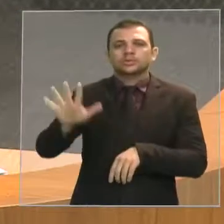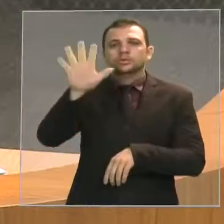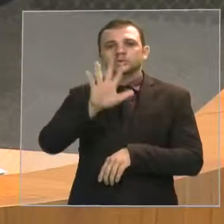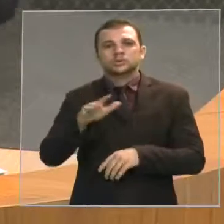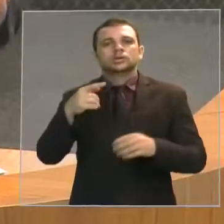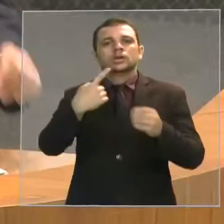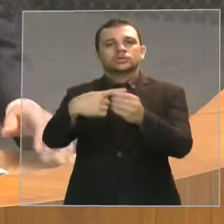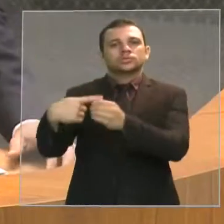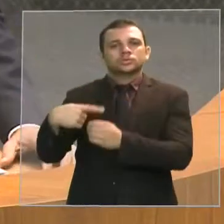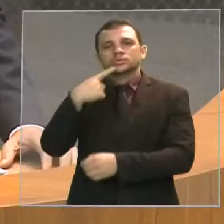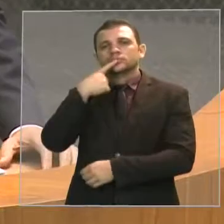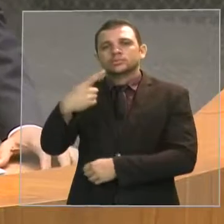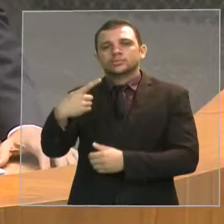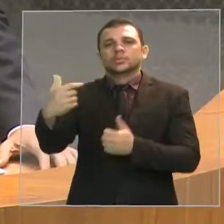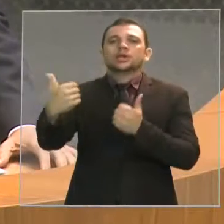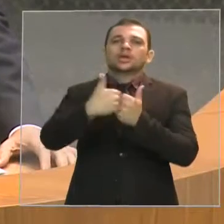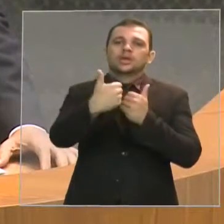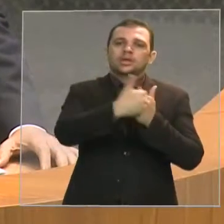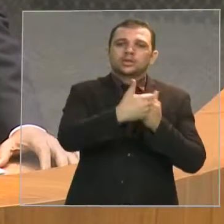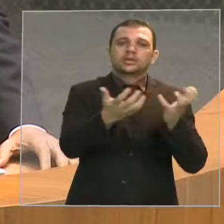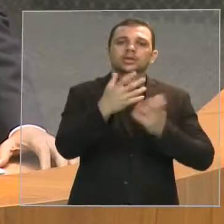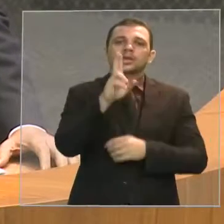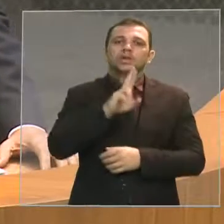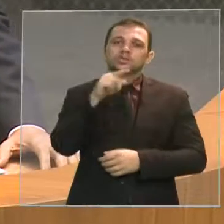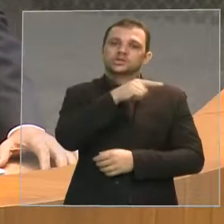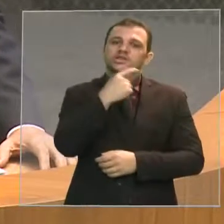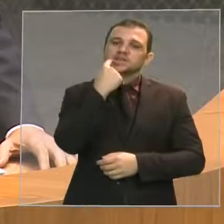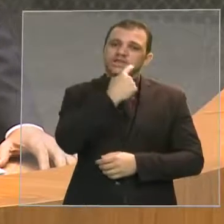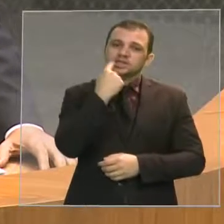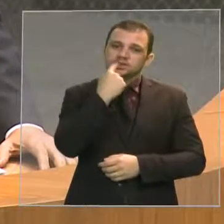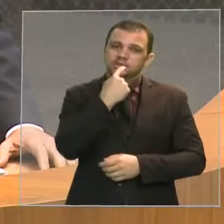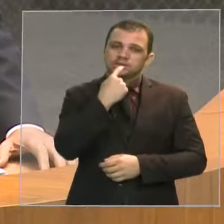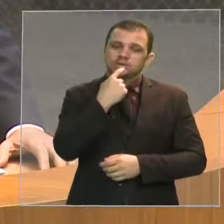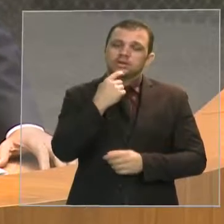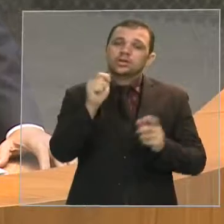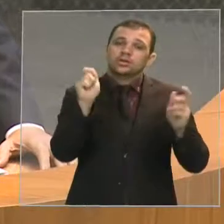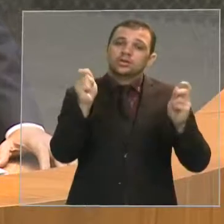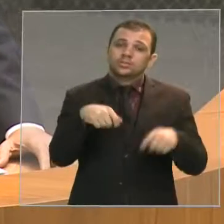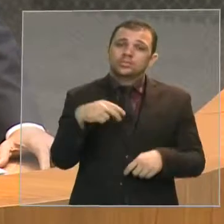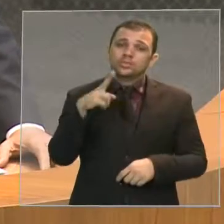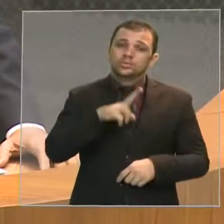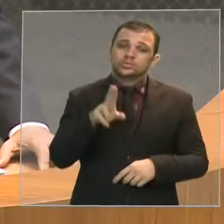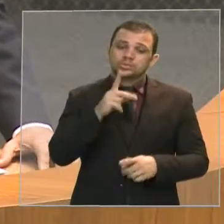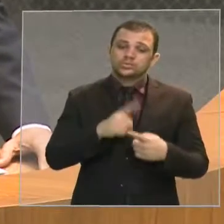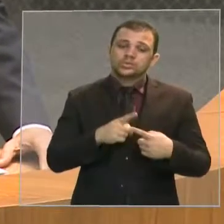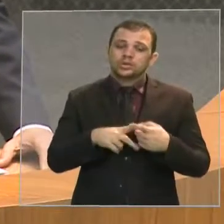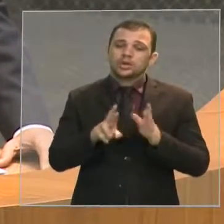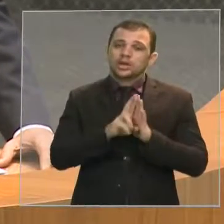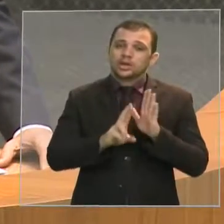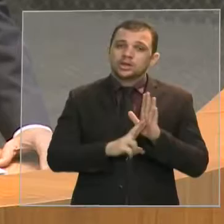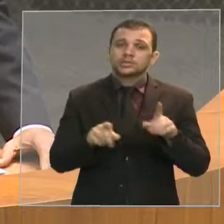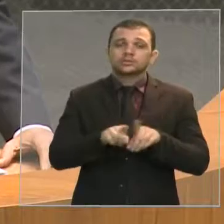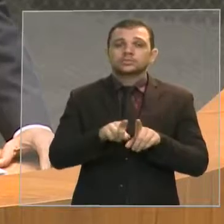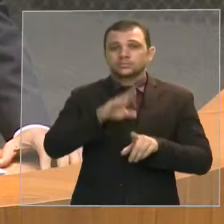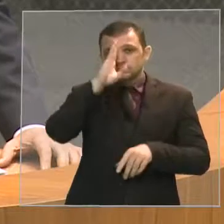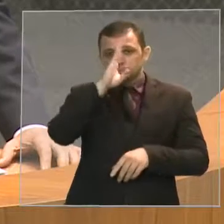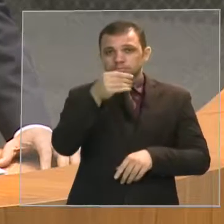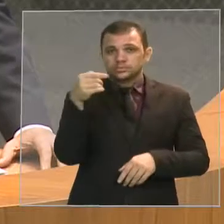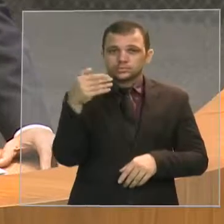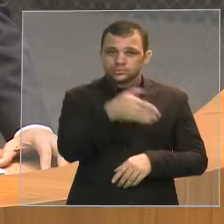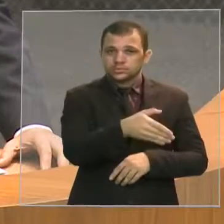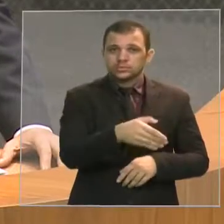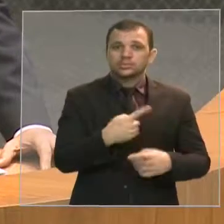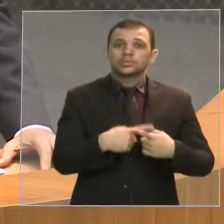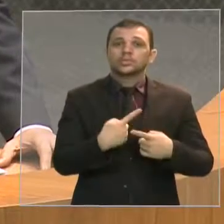que queira usar o serviço tanto pela regulação como também diretamente no local porque a unidade